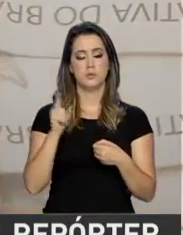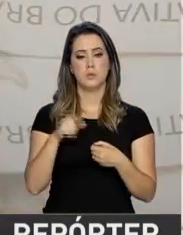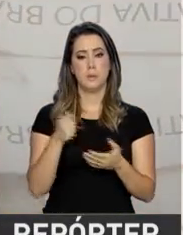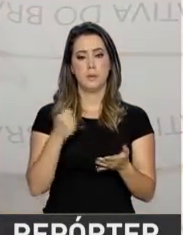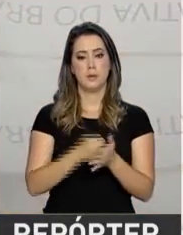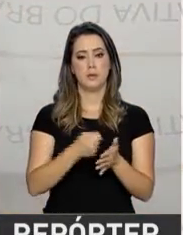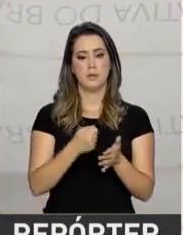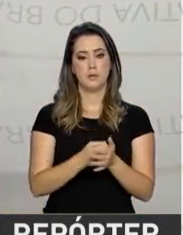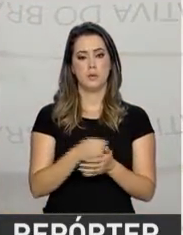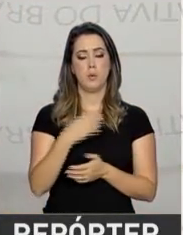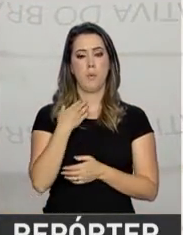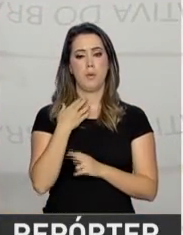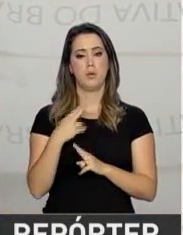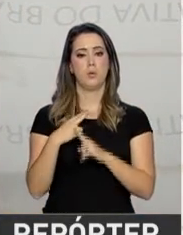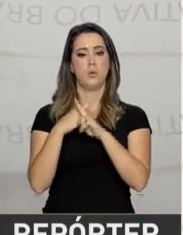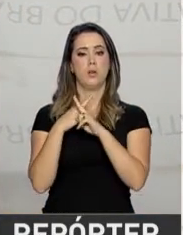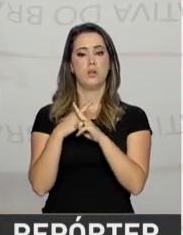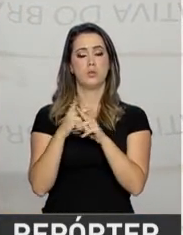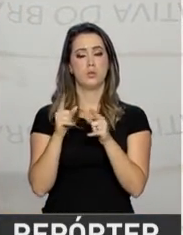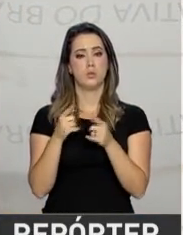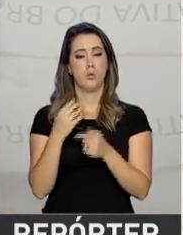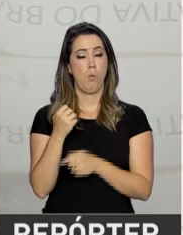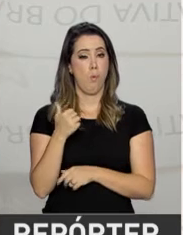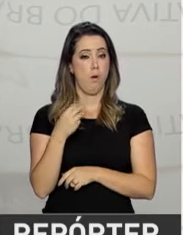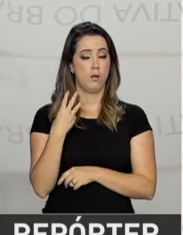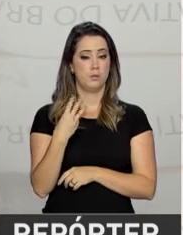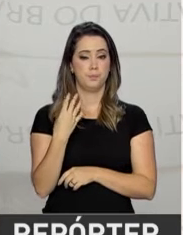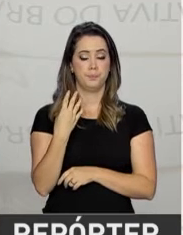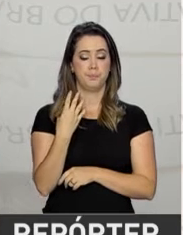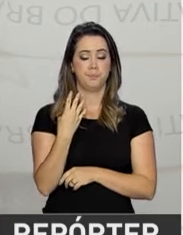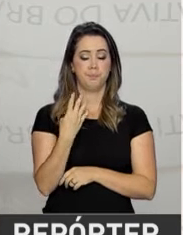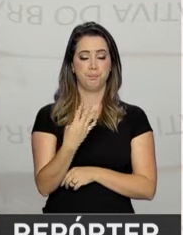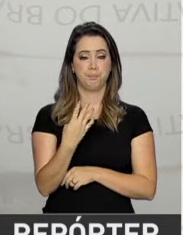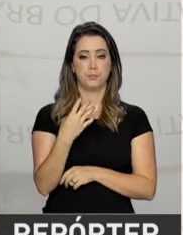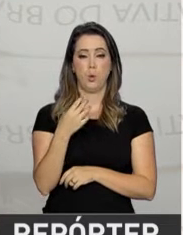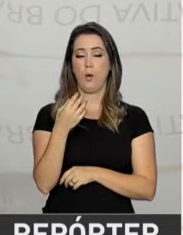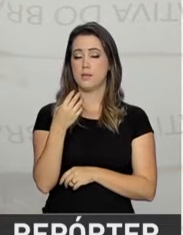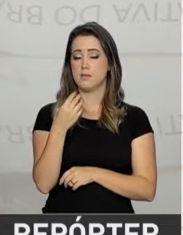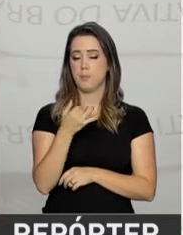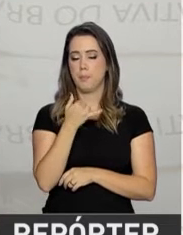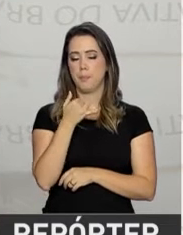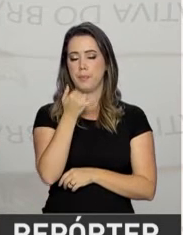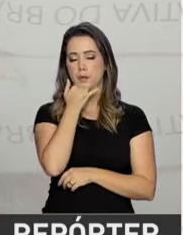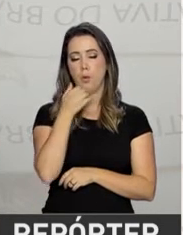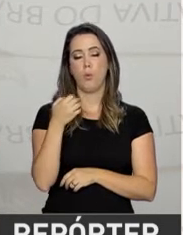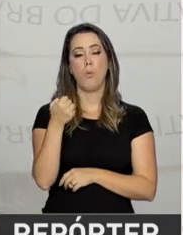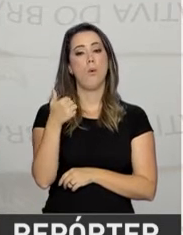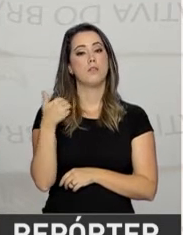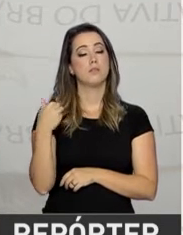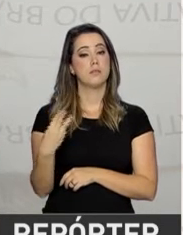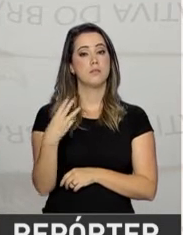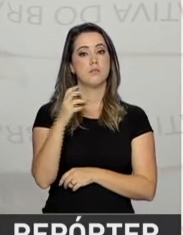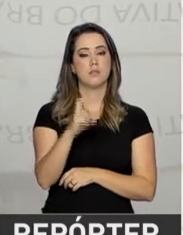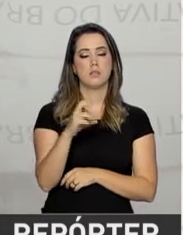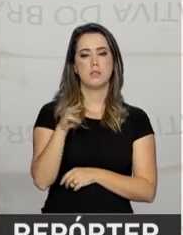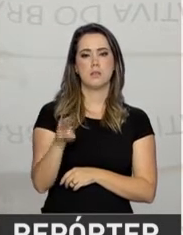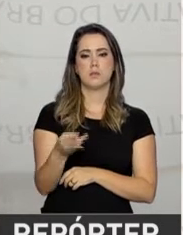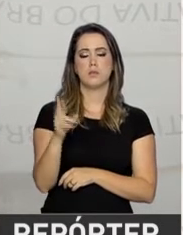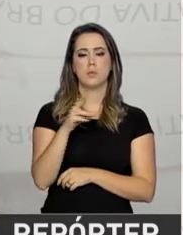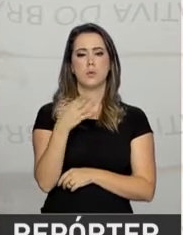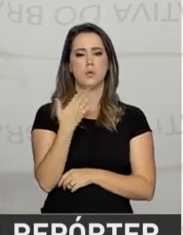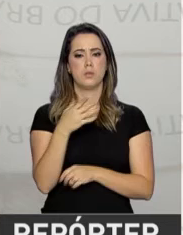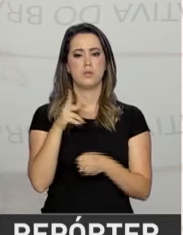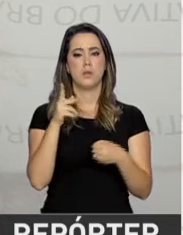ressarcidos à caixa econômica federal com quase 35 milhões à petrobras com valor de 7